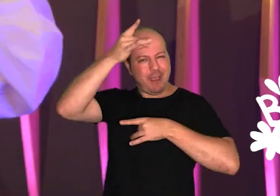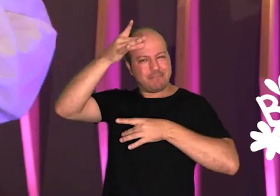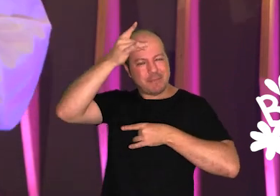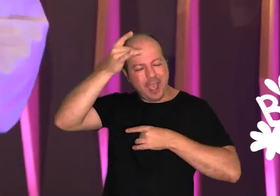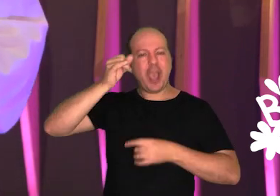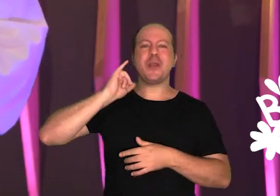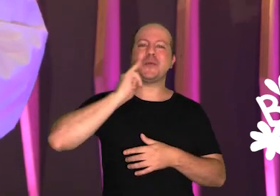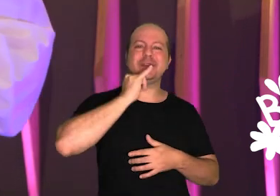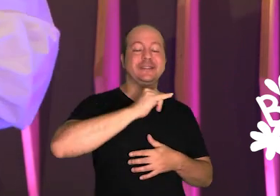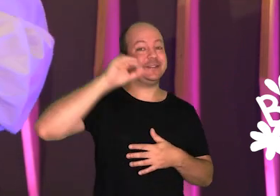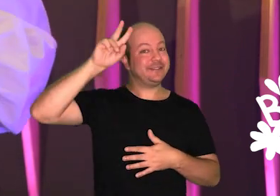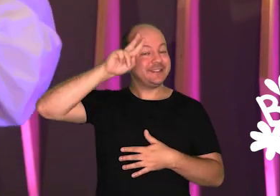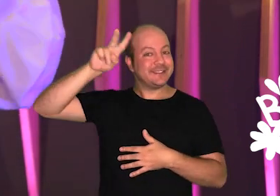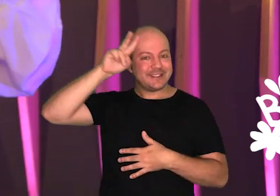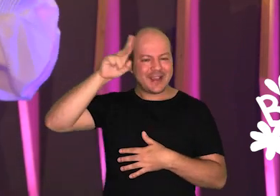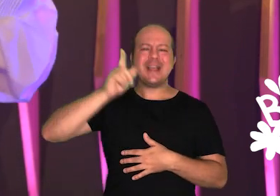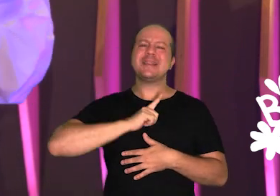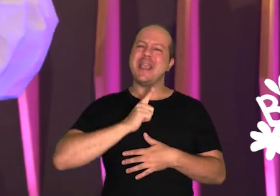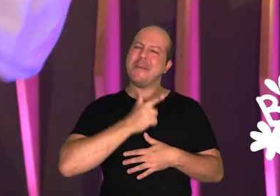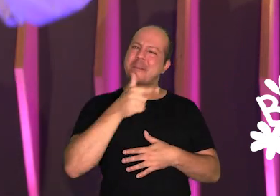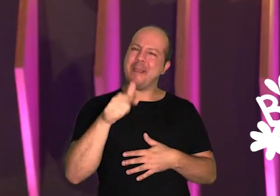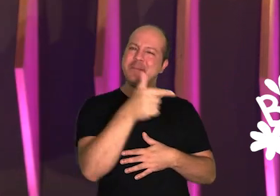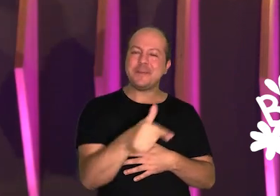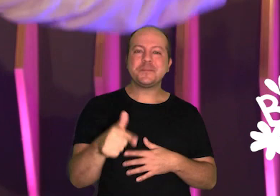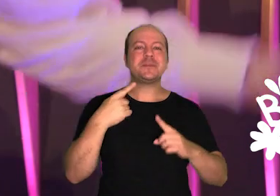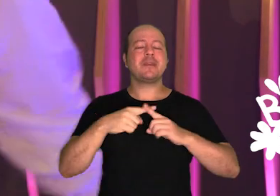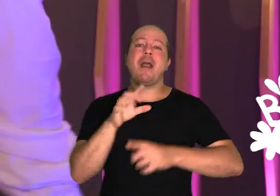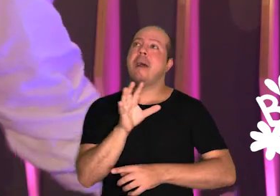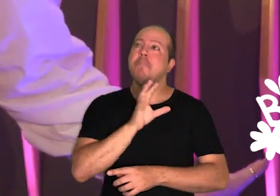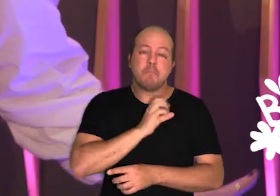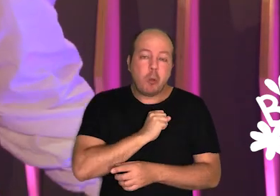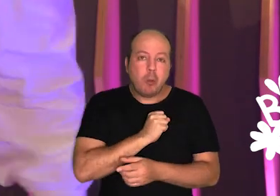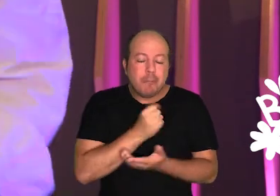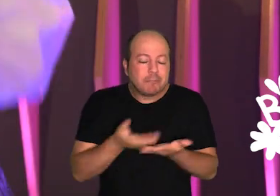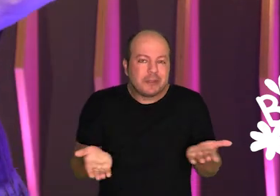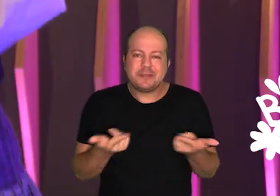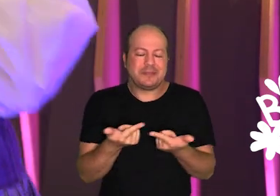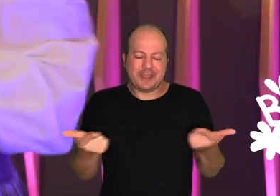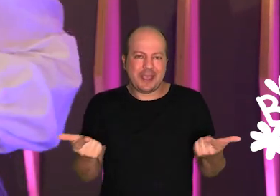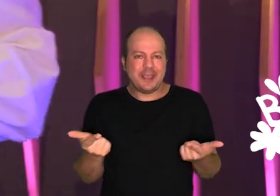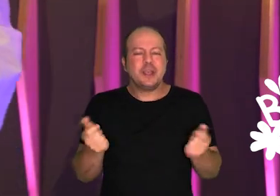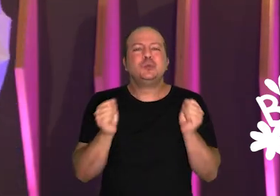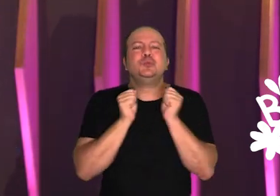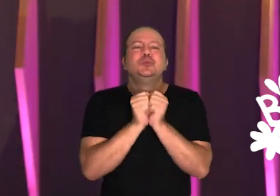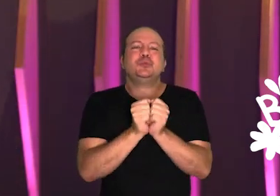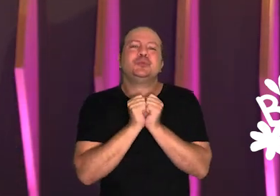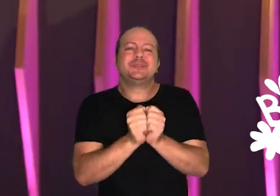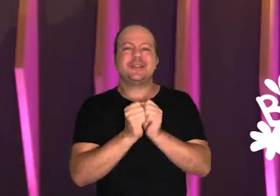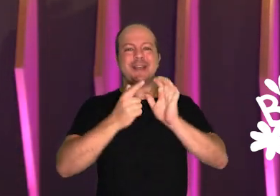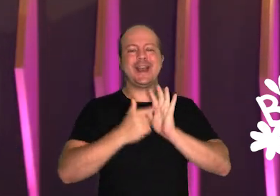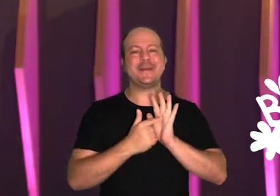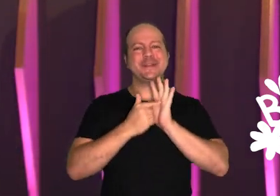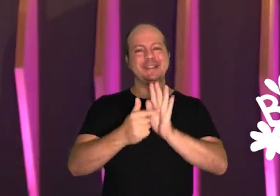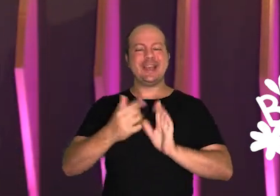artísticas, contação de história. Gente, e muito mais, porque amor a gente não se mede, não é? Depois de tantos dias juntos,